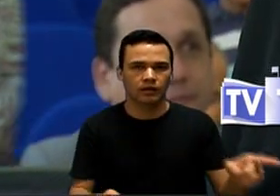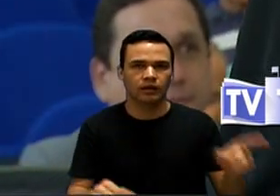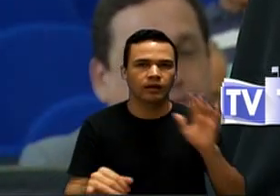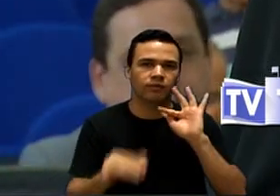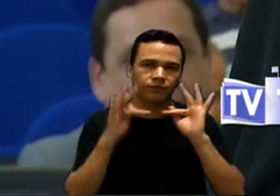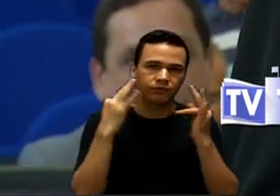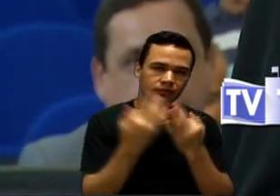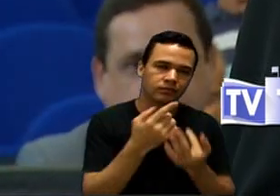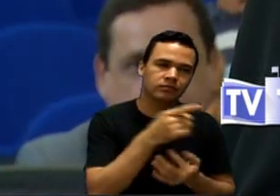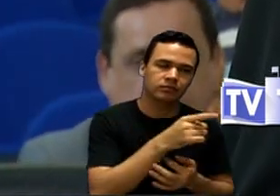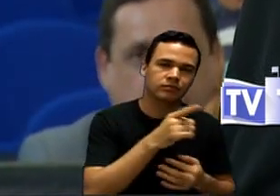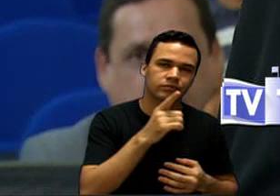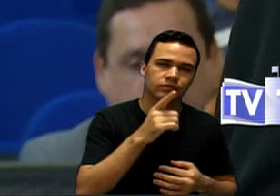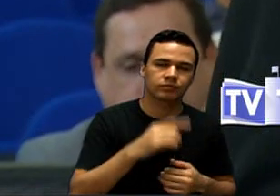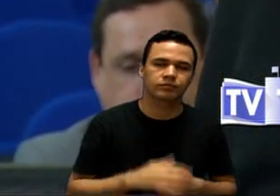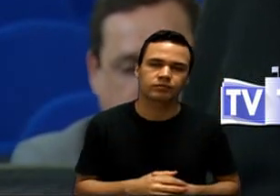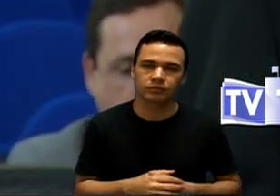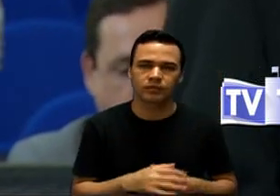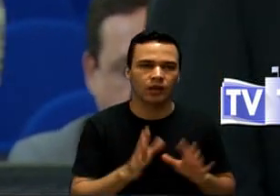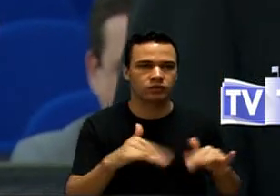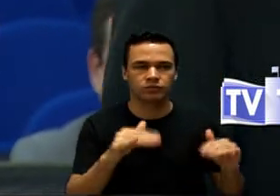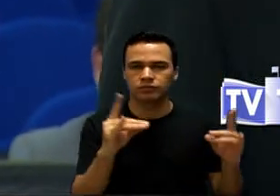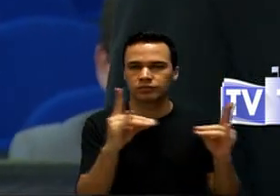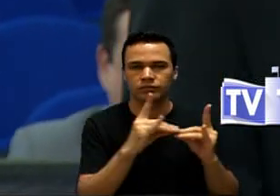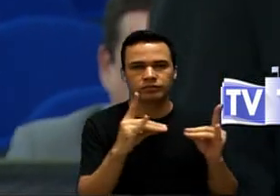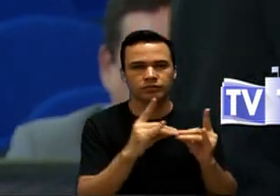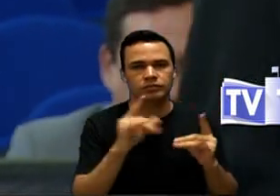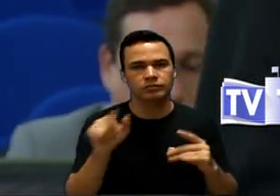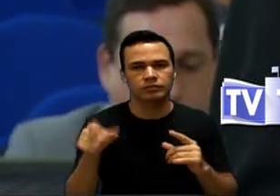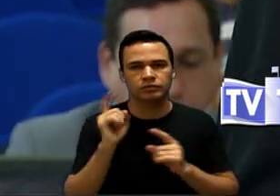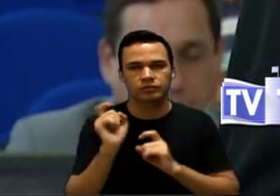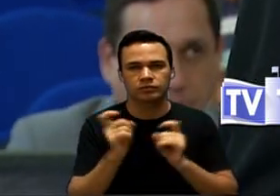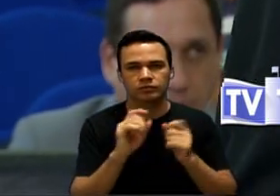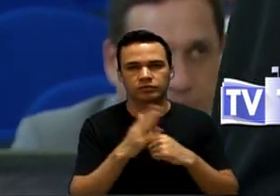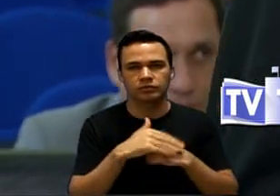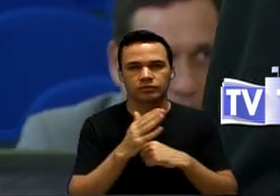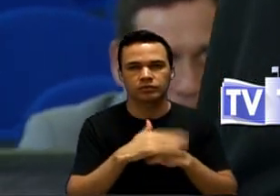Ciência e Ofício aos familiares lutados. Sala de sessões,